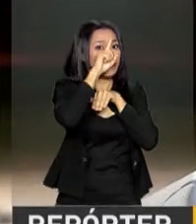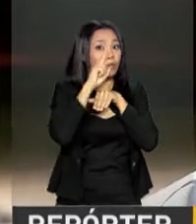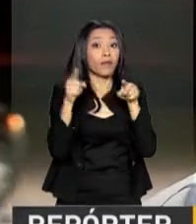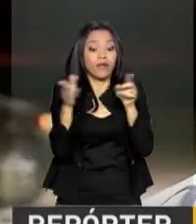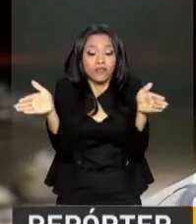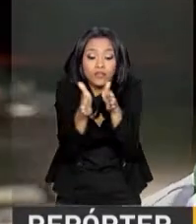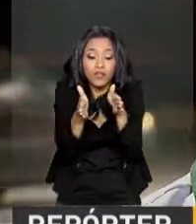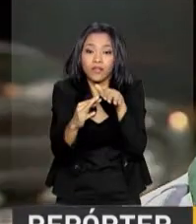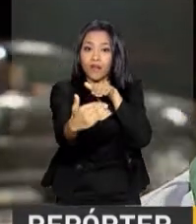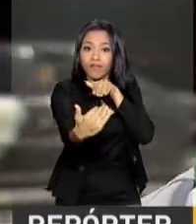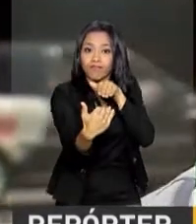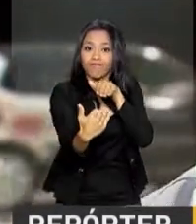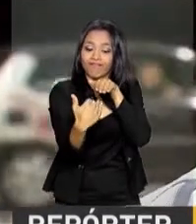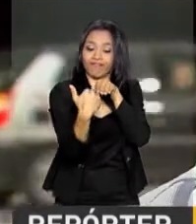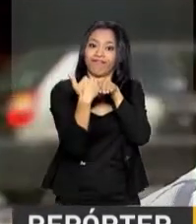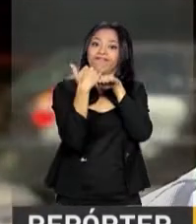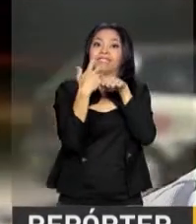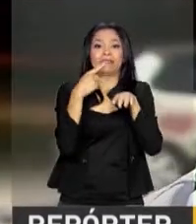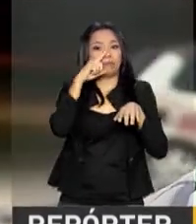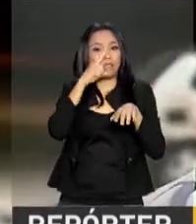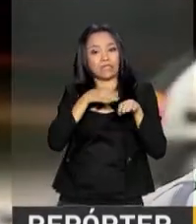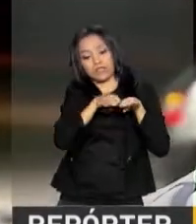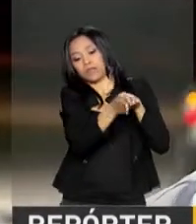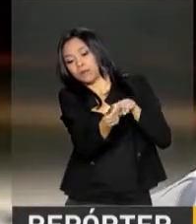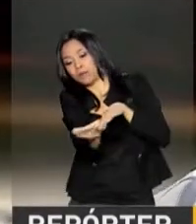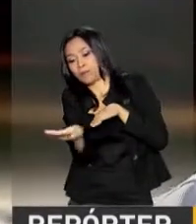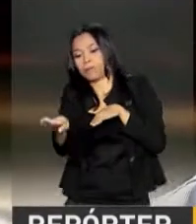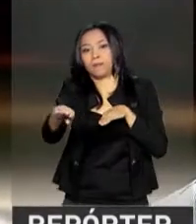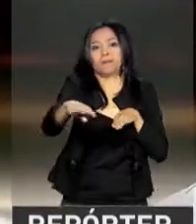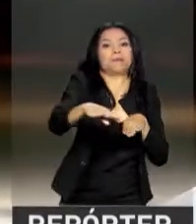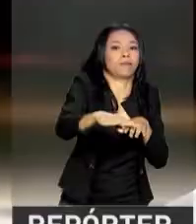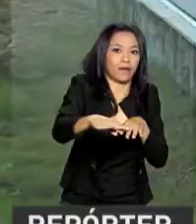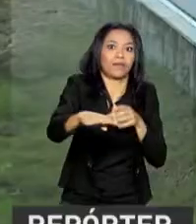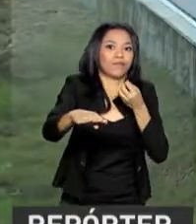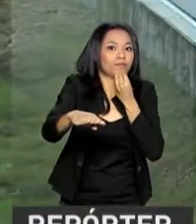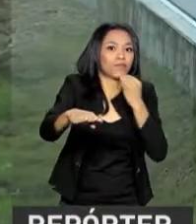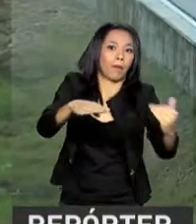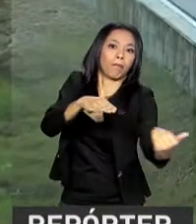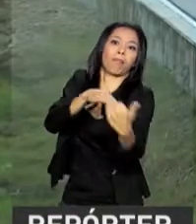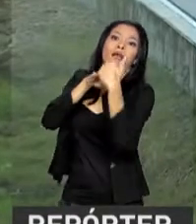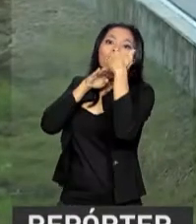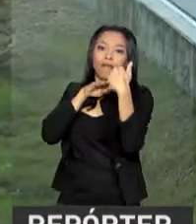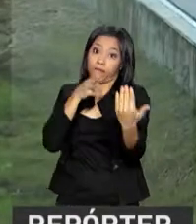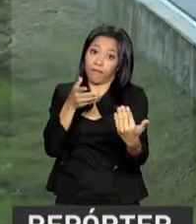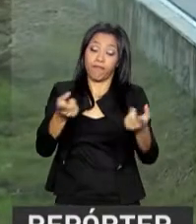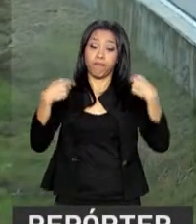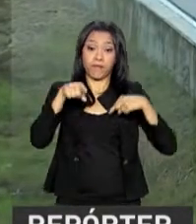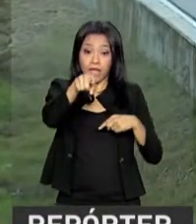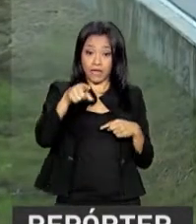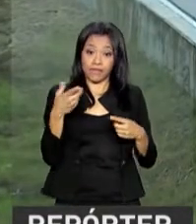a cidade ali tem muita criança é muita curva muito perigoso a escola tinha bastante colisão de frente a duplicação da br 101